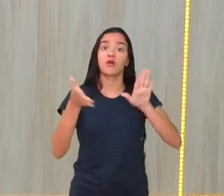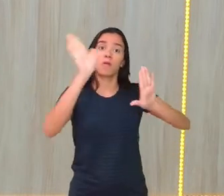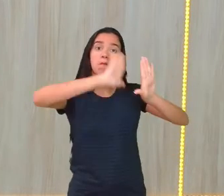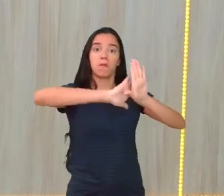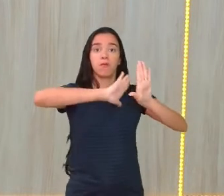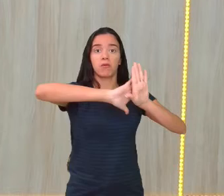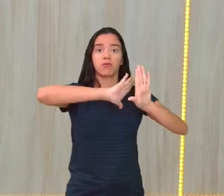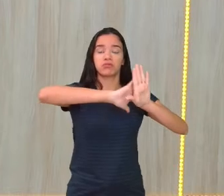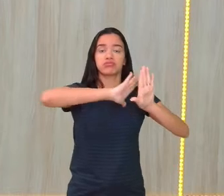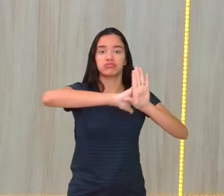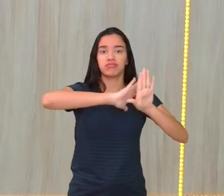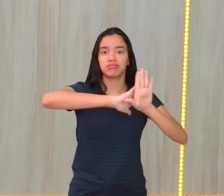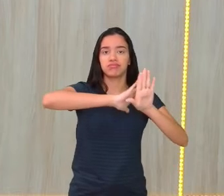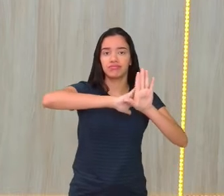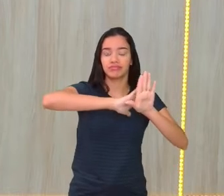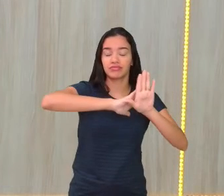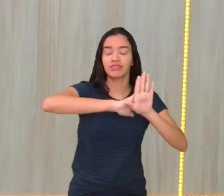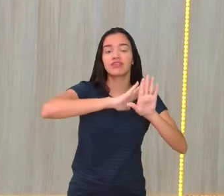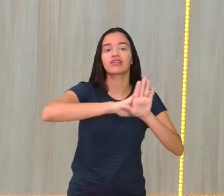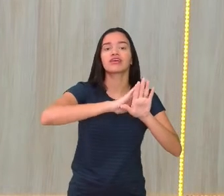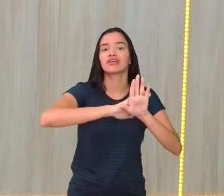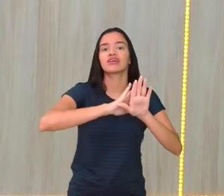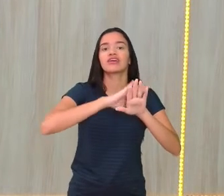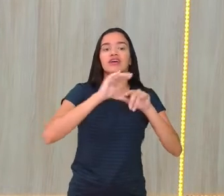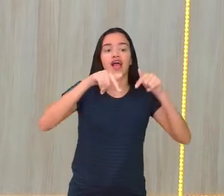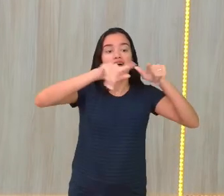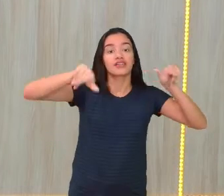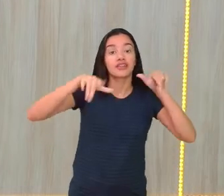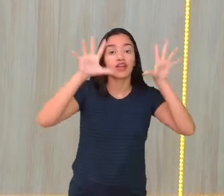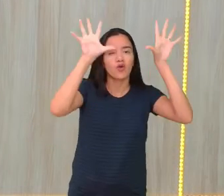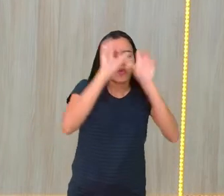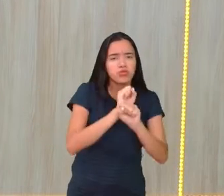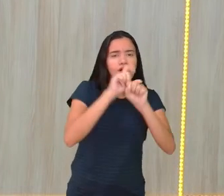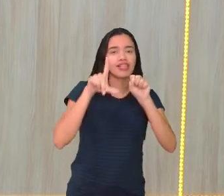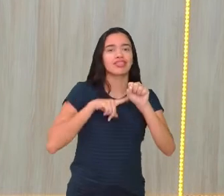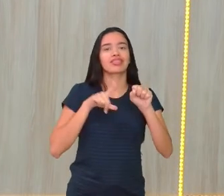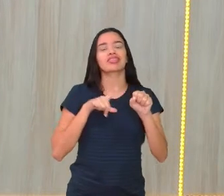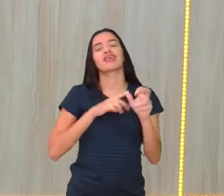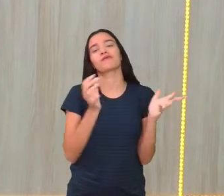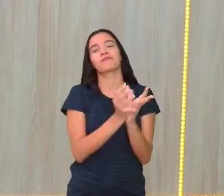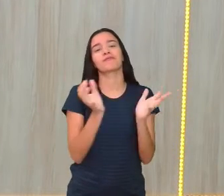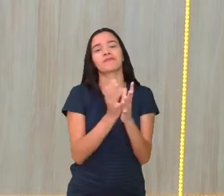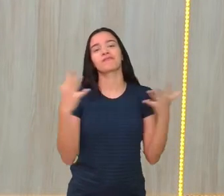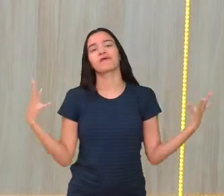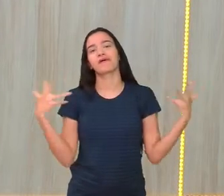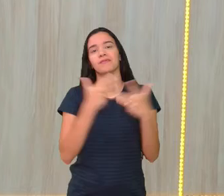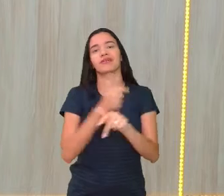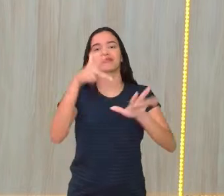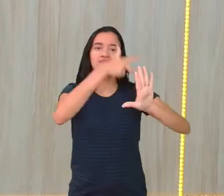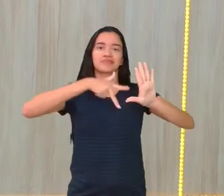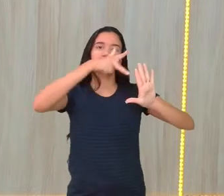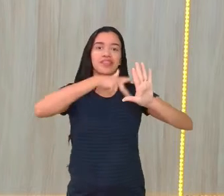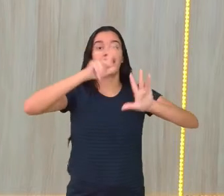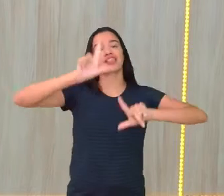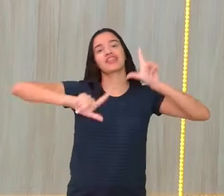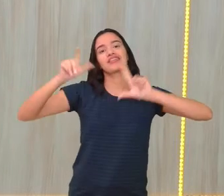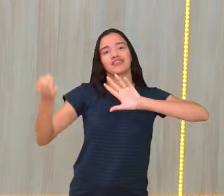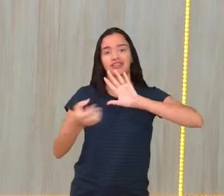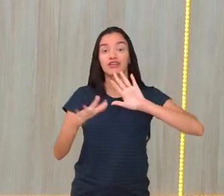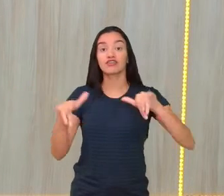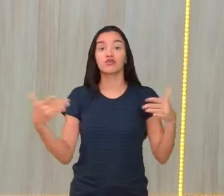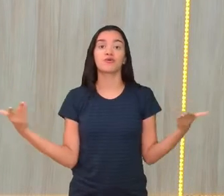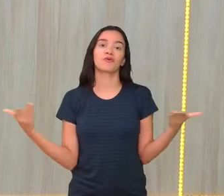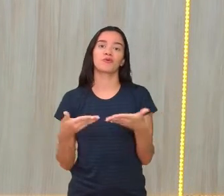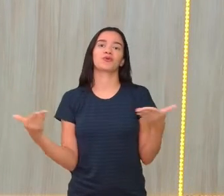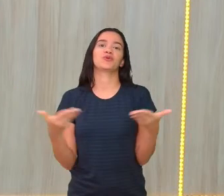né? Na salinha, a gente diz a salinha escura, tem a equipe maravilhosa da produção da TV Nova. E hoje,